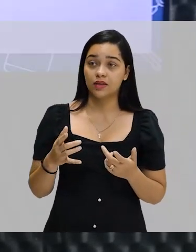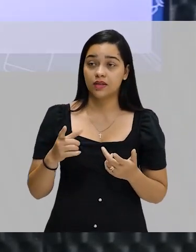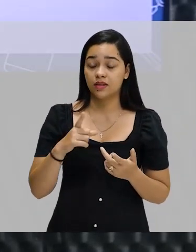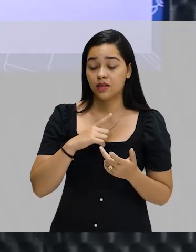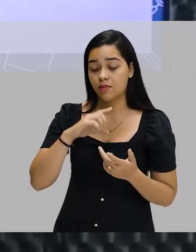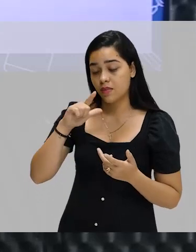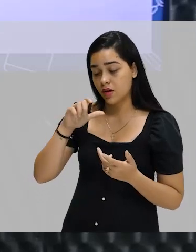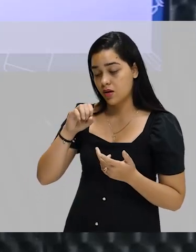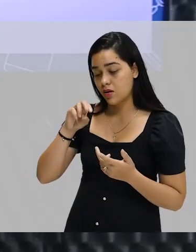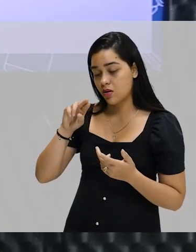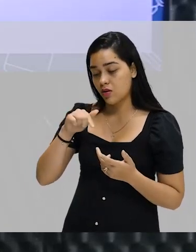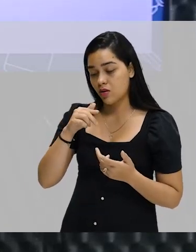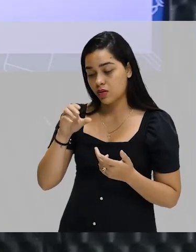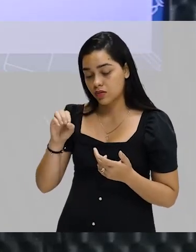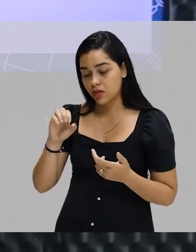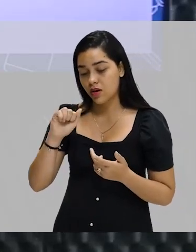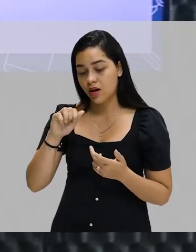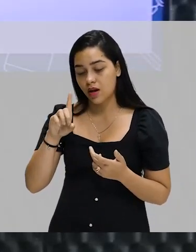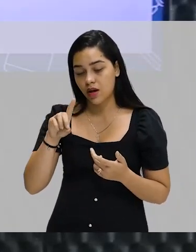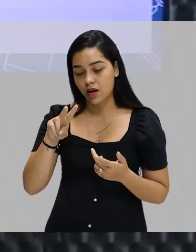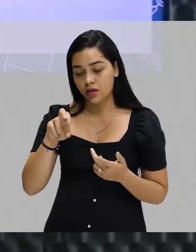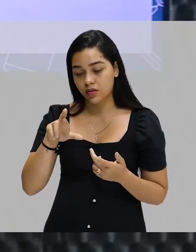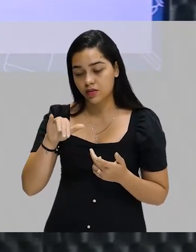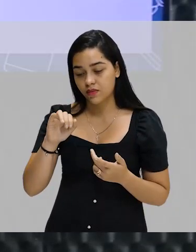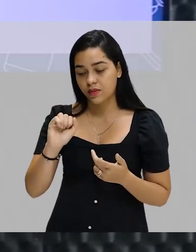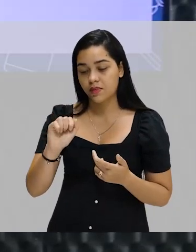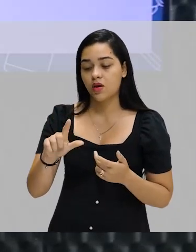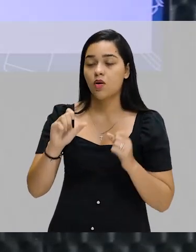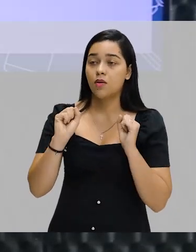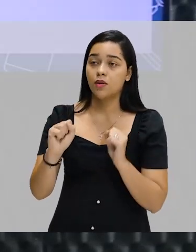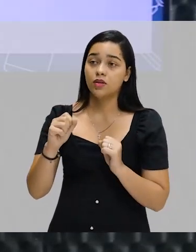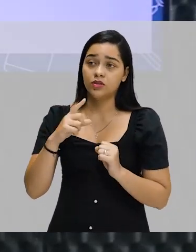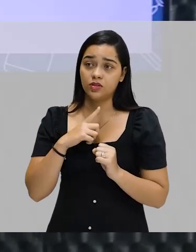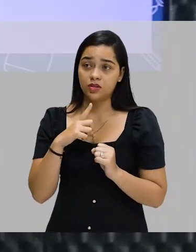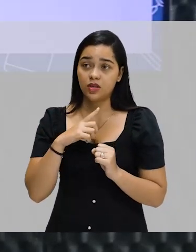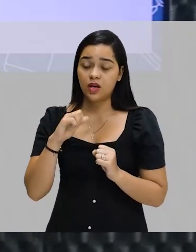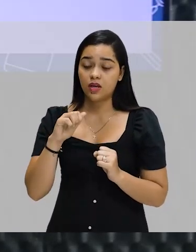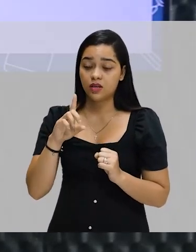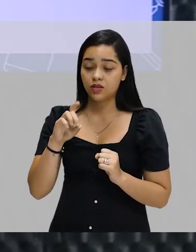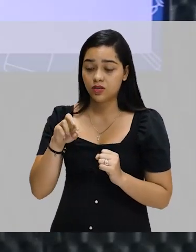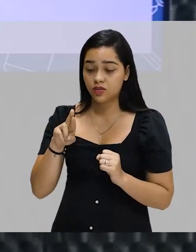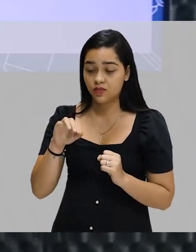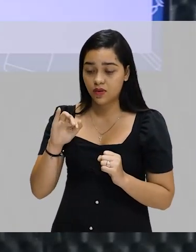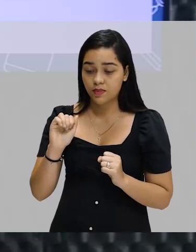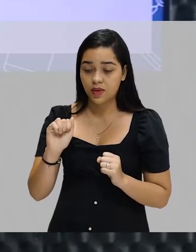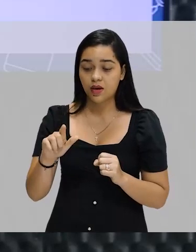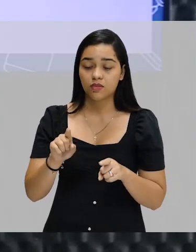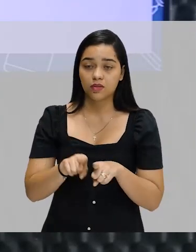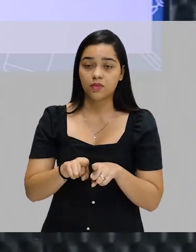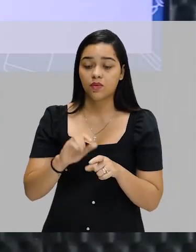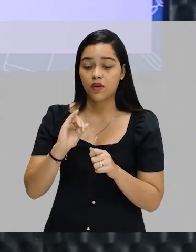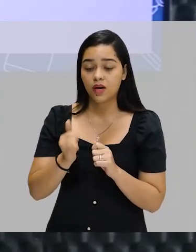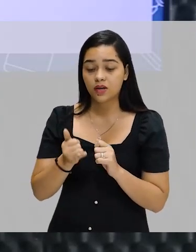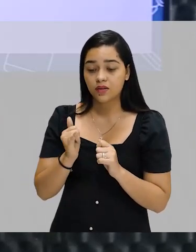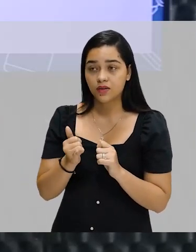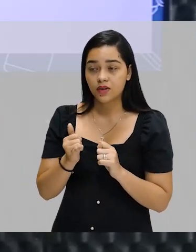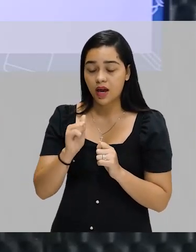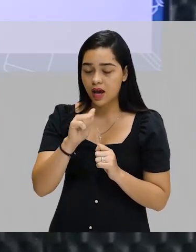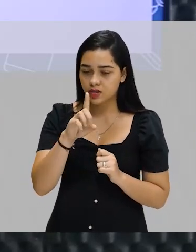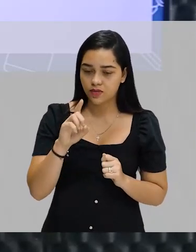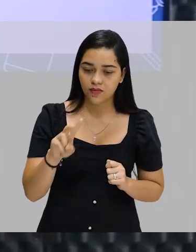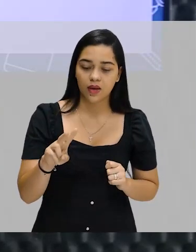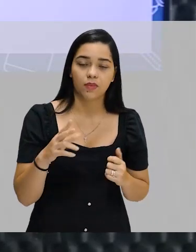uma locução adverbial. Então, eu posso considerar aqui uma locução adverbial e aqui um advérbio. Então,